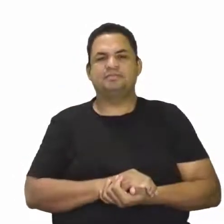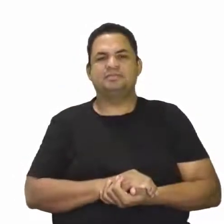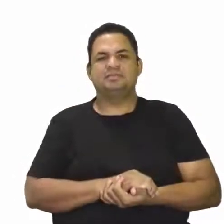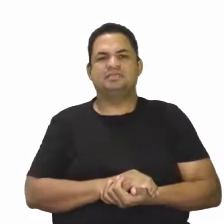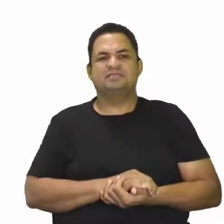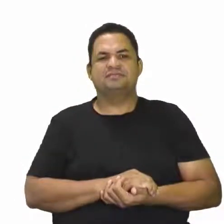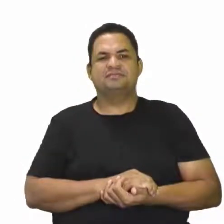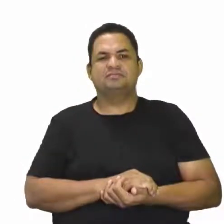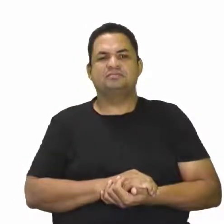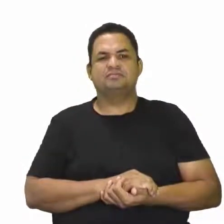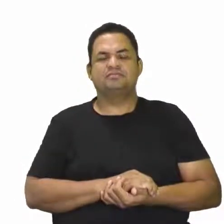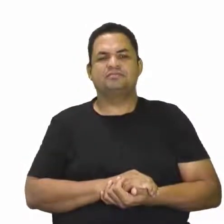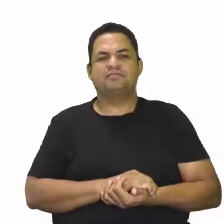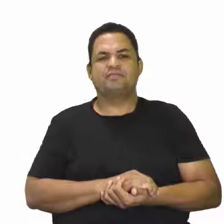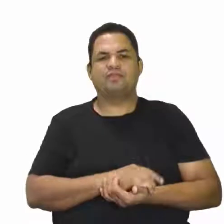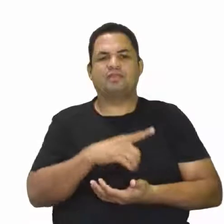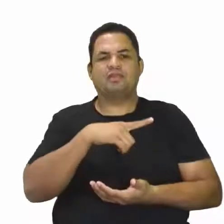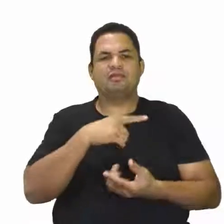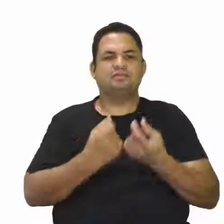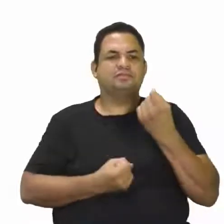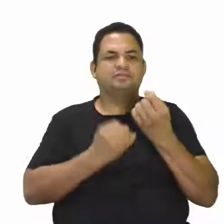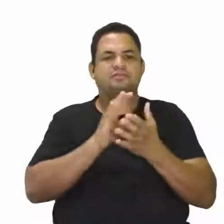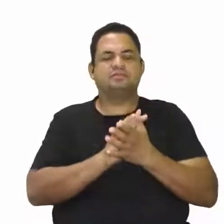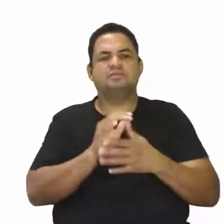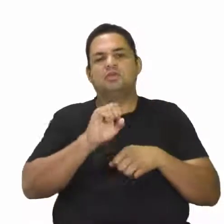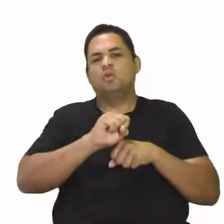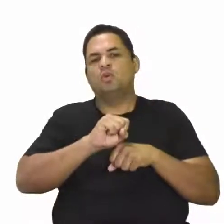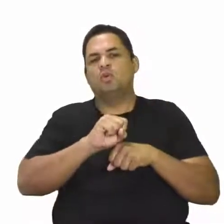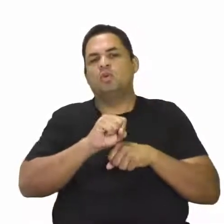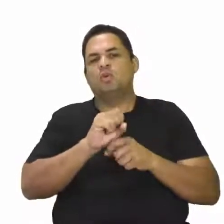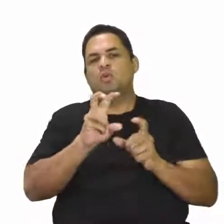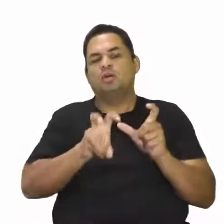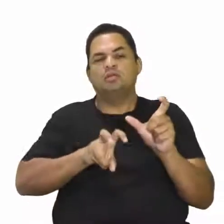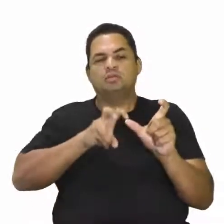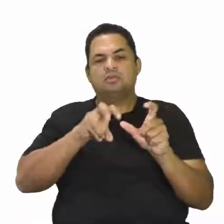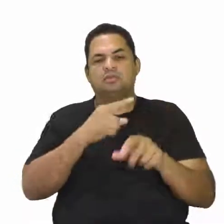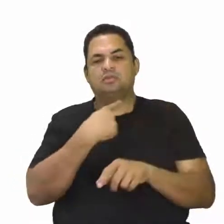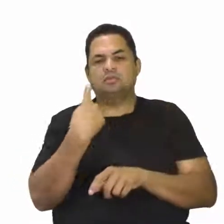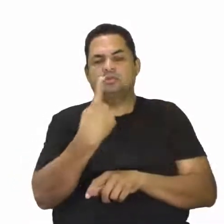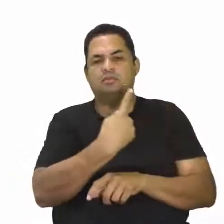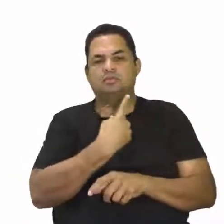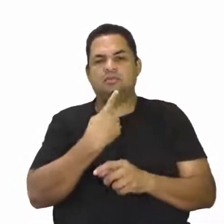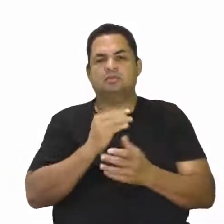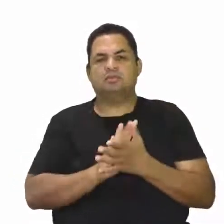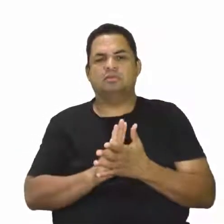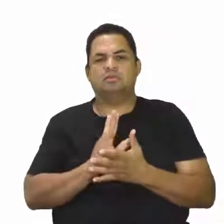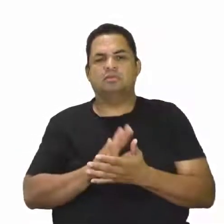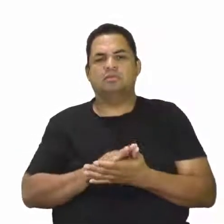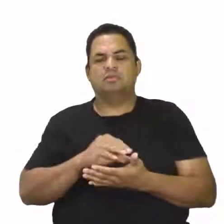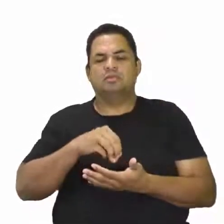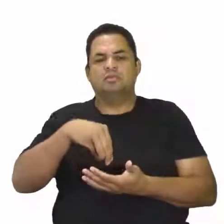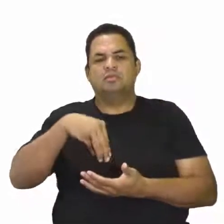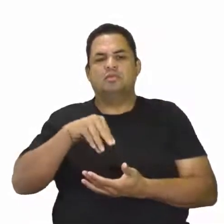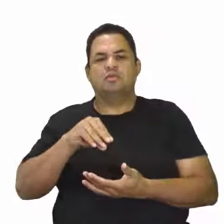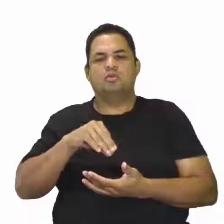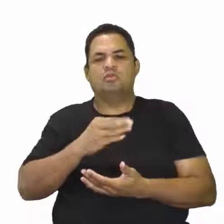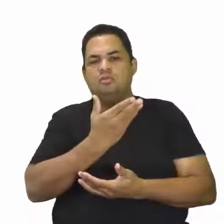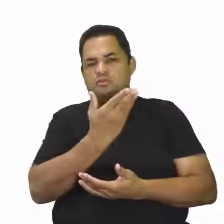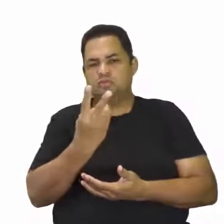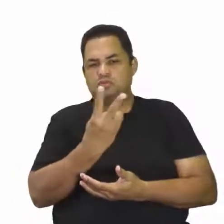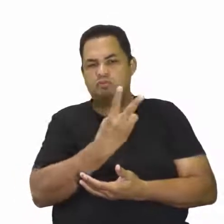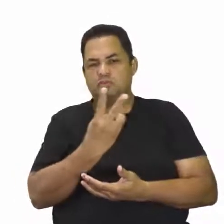gente, existem aí alguns advérbios que nós utilizamos o mucho e não o